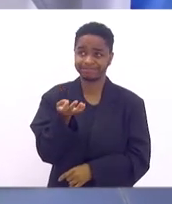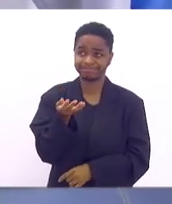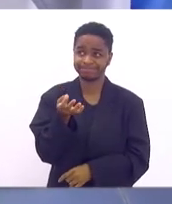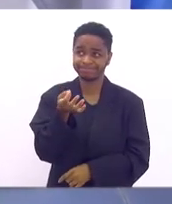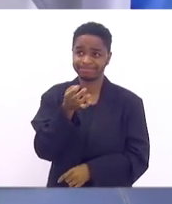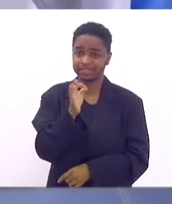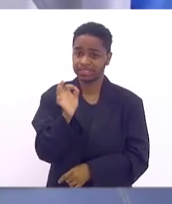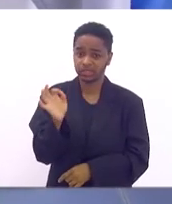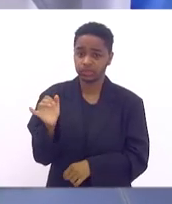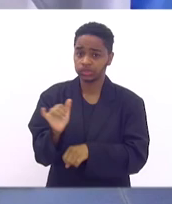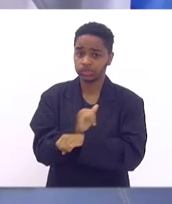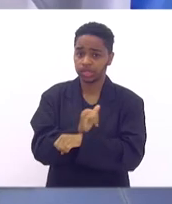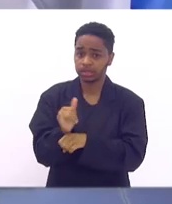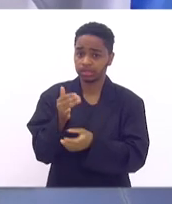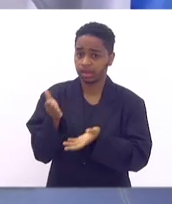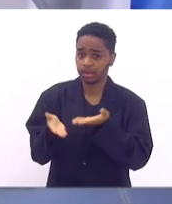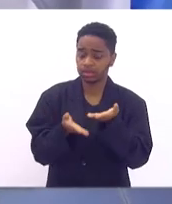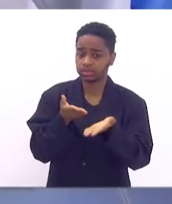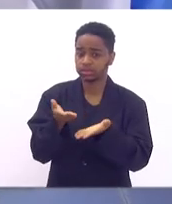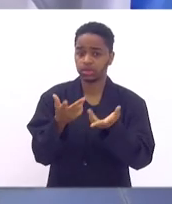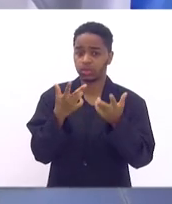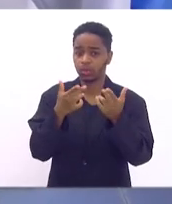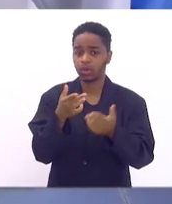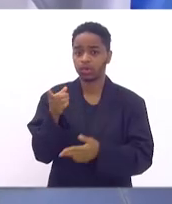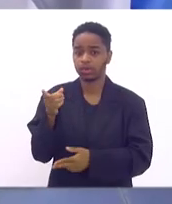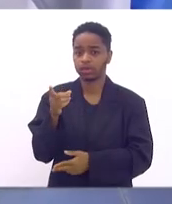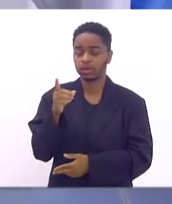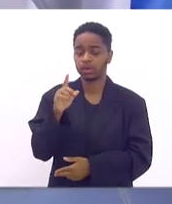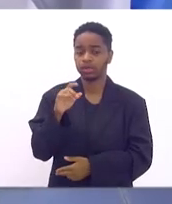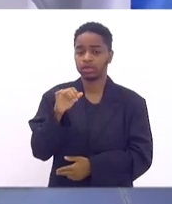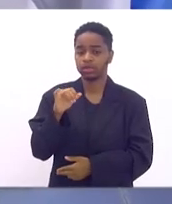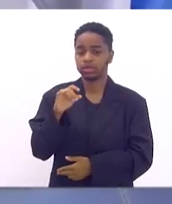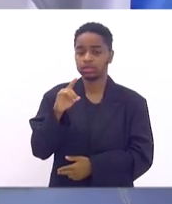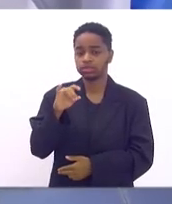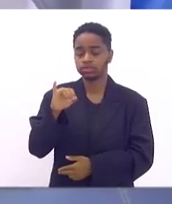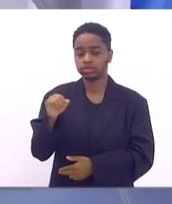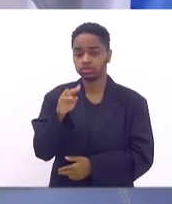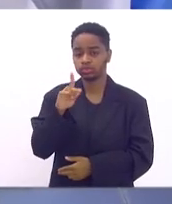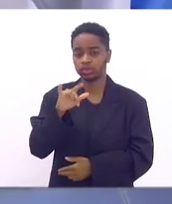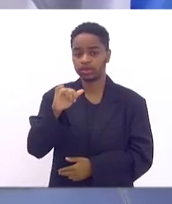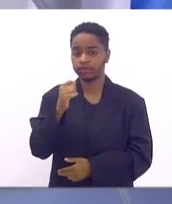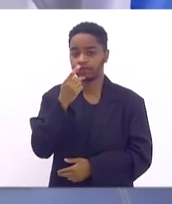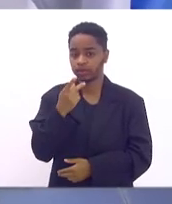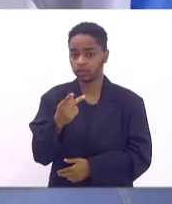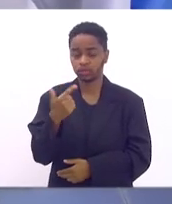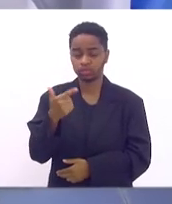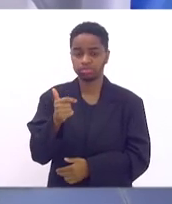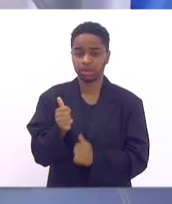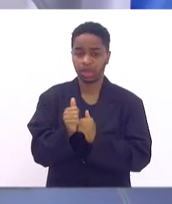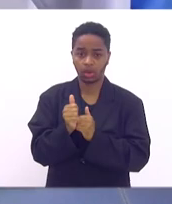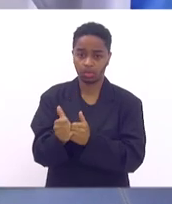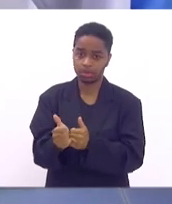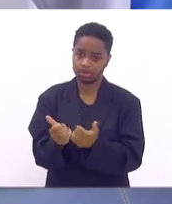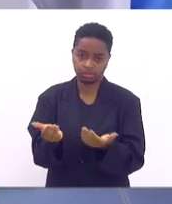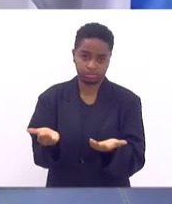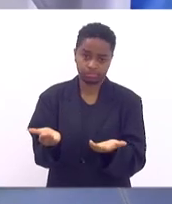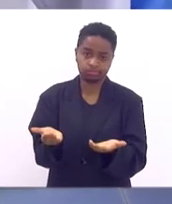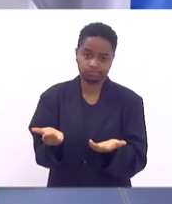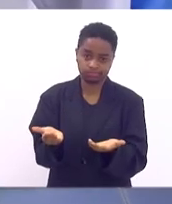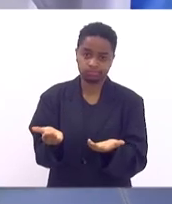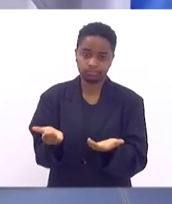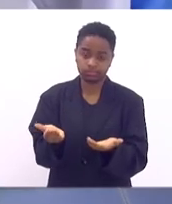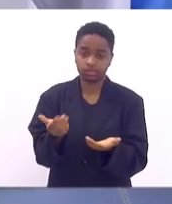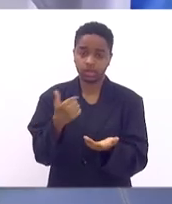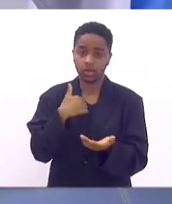das ferramentas de atendimento, como bem disse a doutora Júlia, tem um acompanhamento, nem pode ter, né? Eu acho que